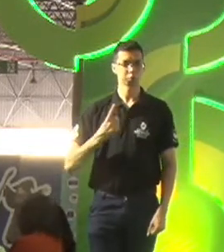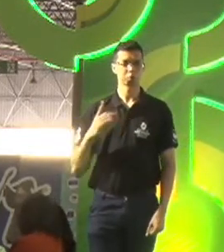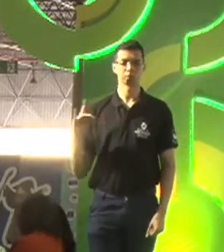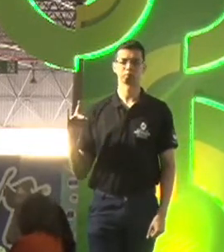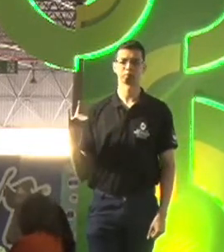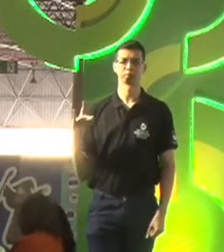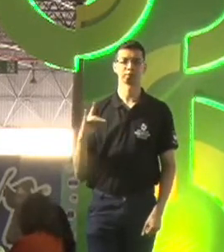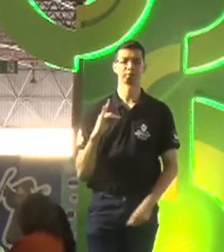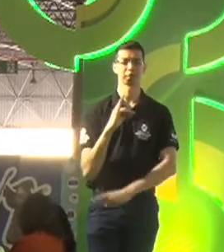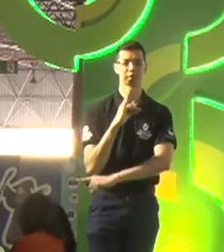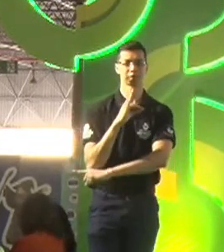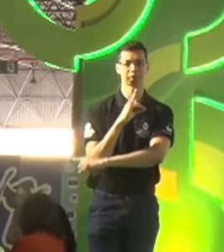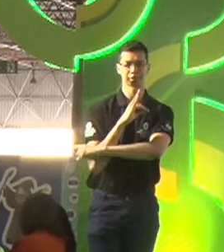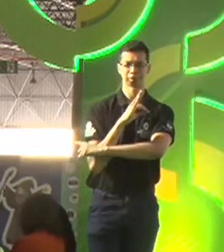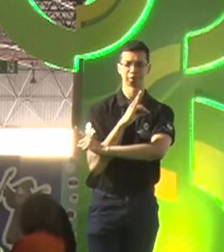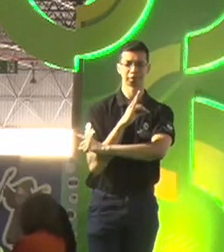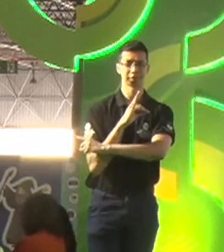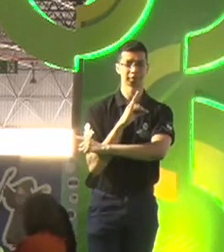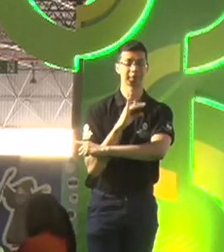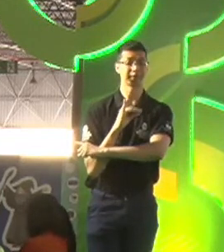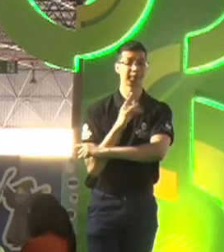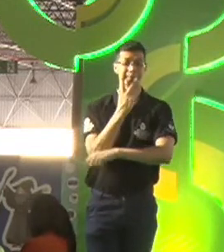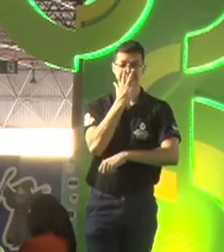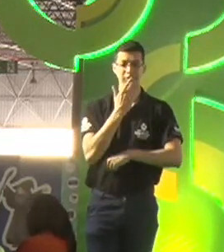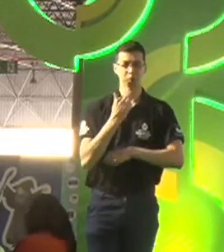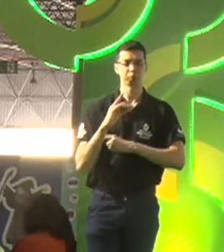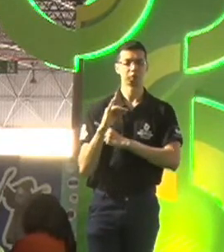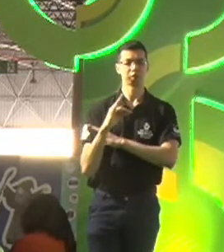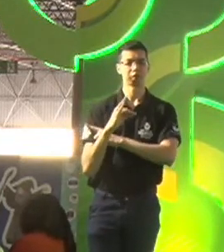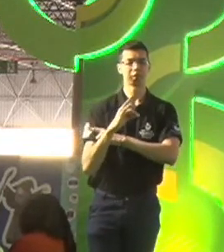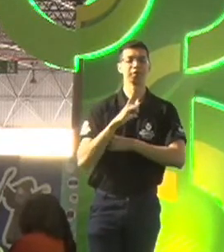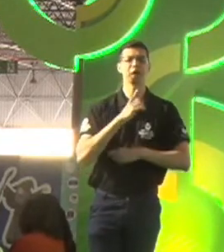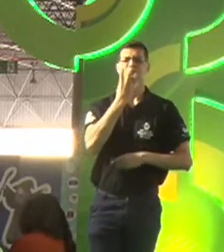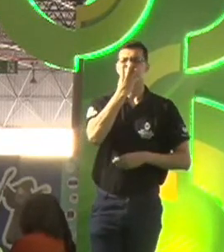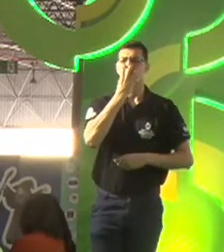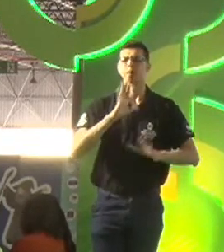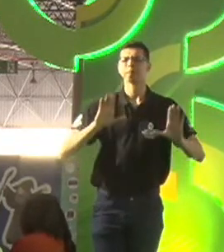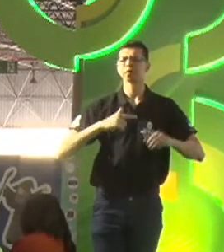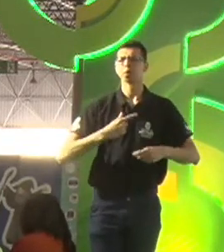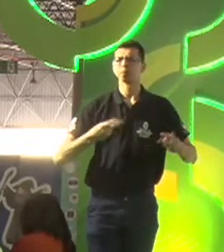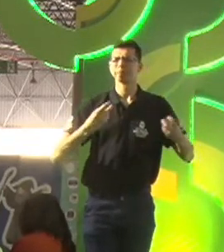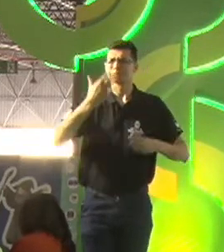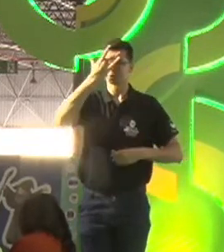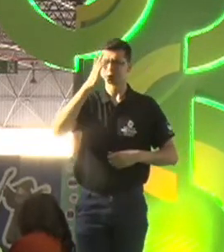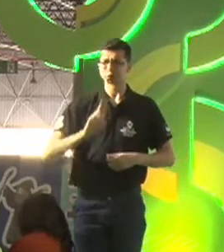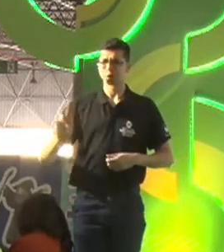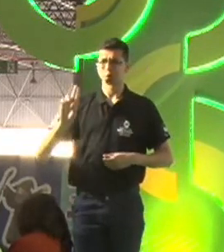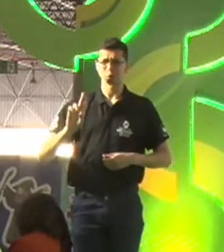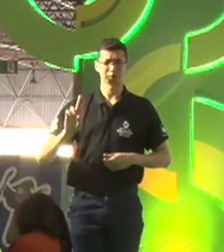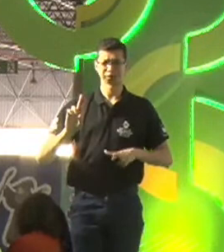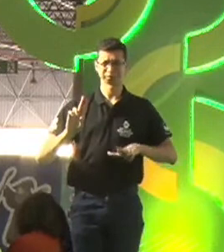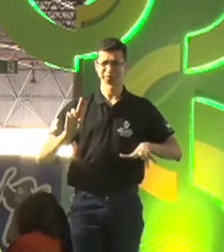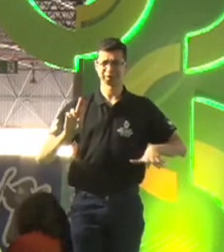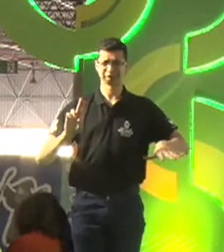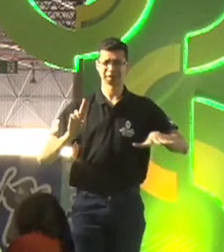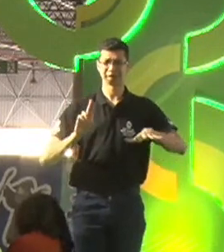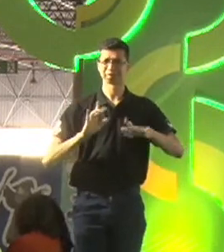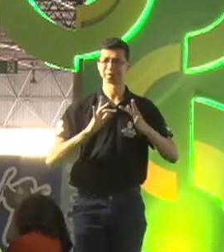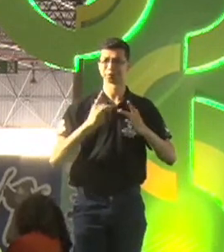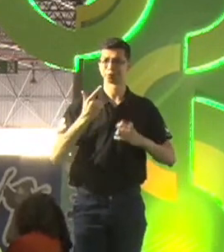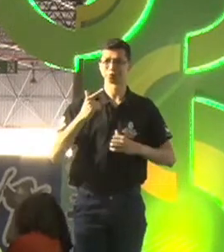e eu percebi que muitas pessoas que não eram da área porque foi no Universidade onde nem todo mundo tem contato com robótica